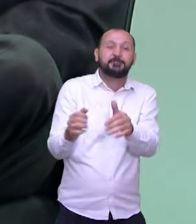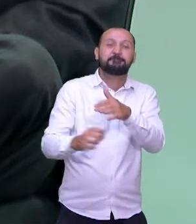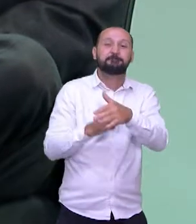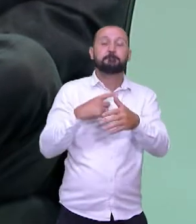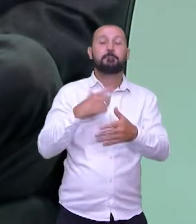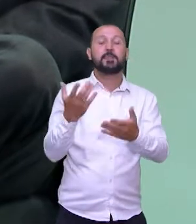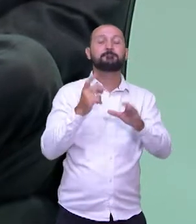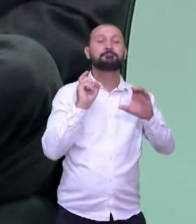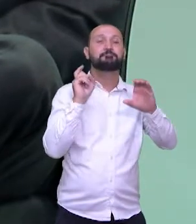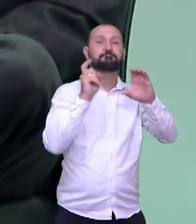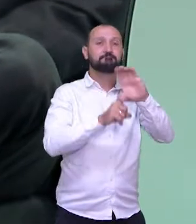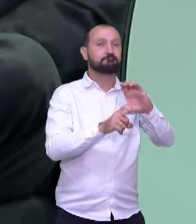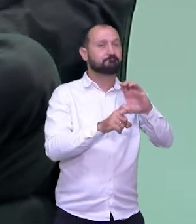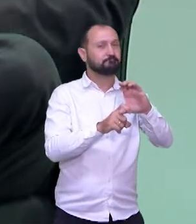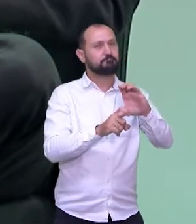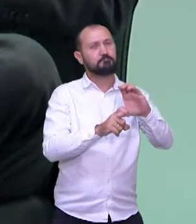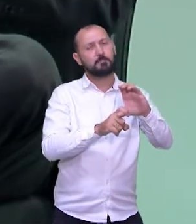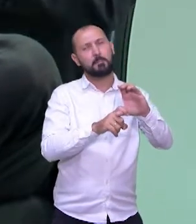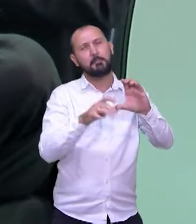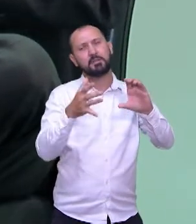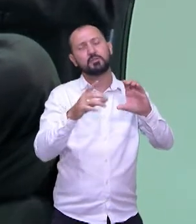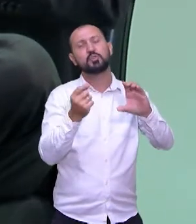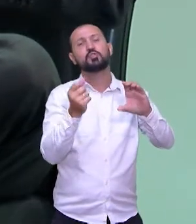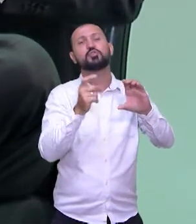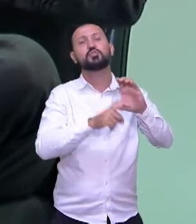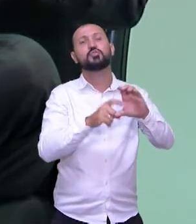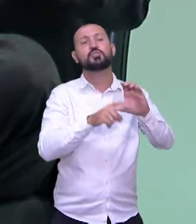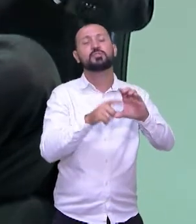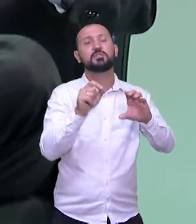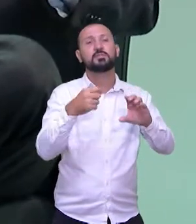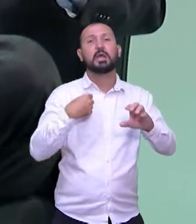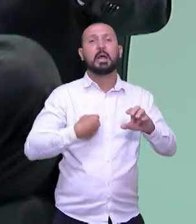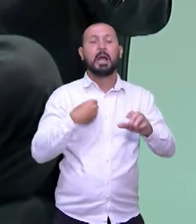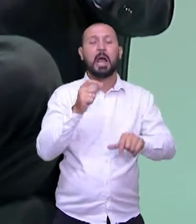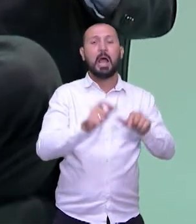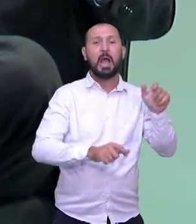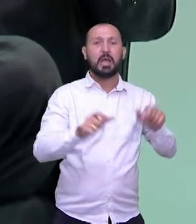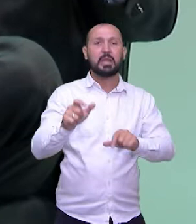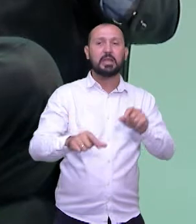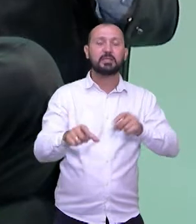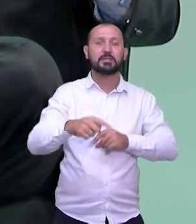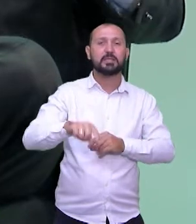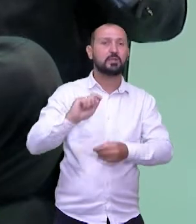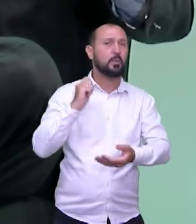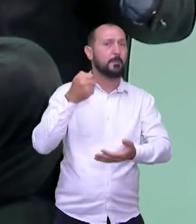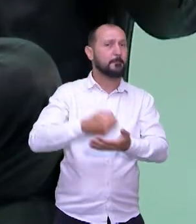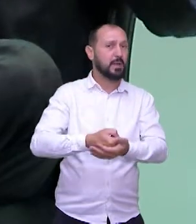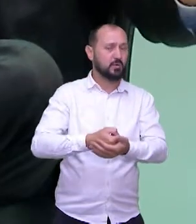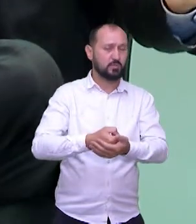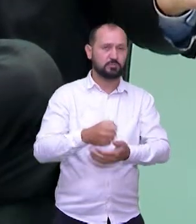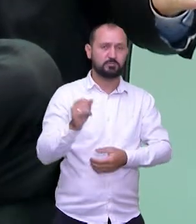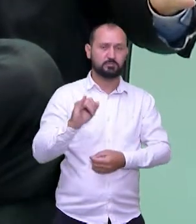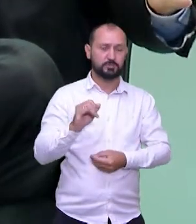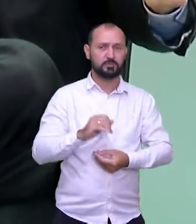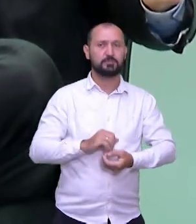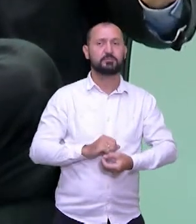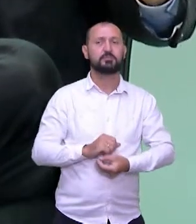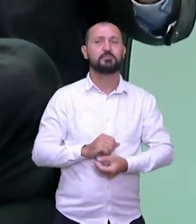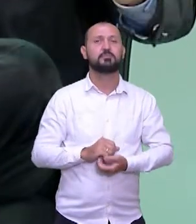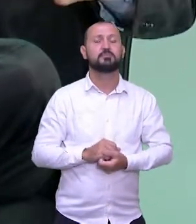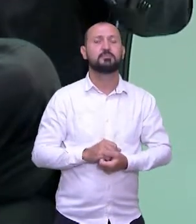no Estado uma dívida ativa. Né? Dívida ativa é onde são inscritos aqueles contribuintes que não pagaram os seus